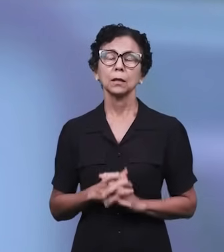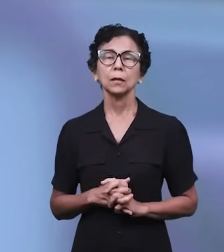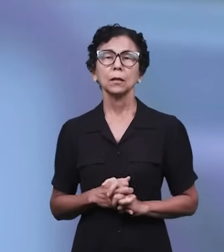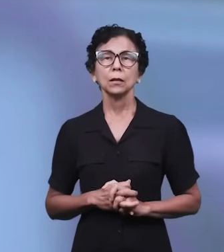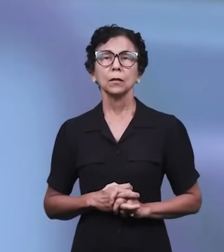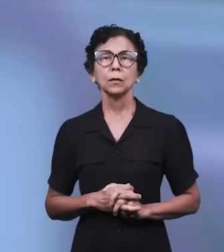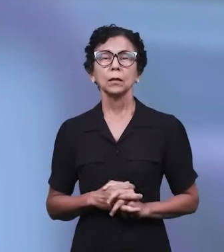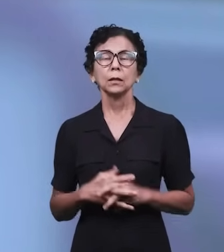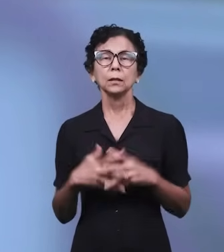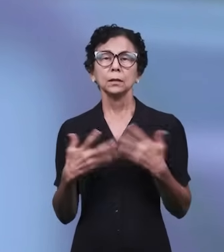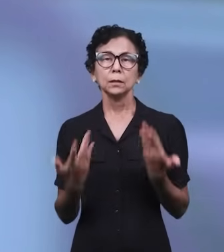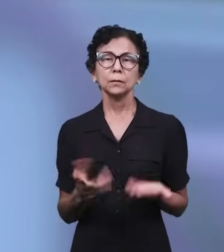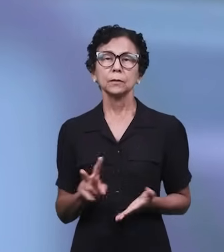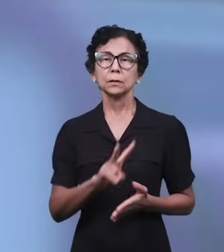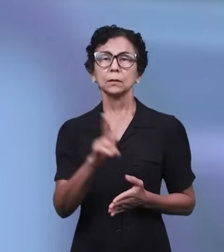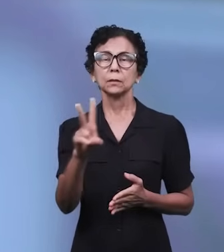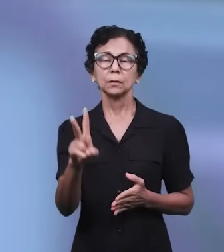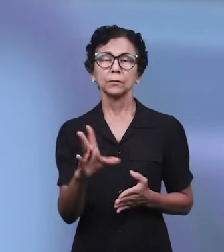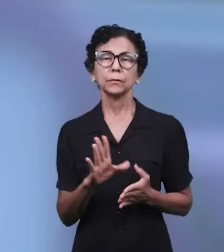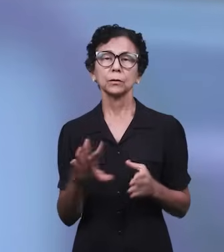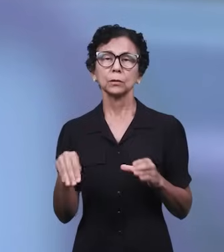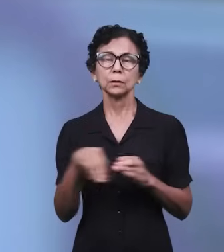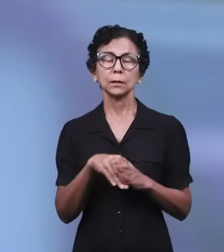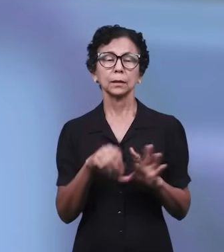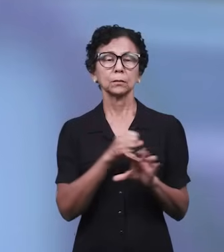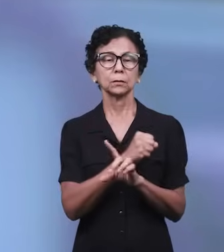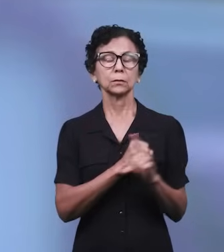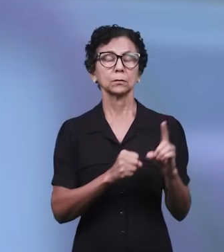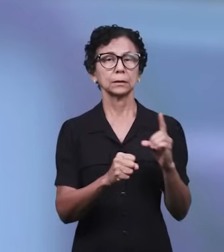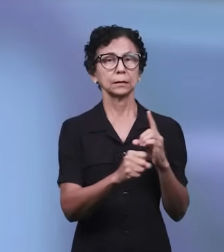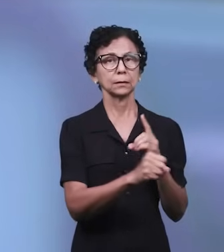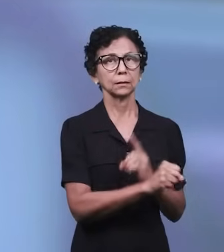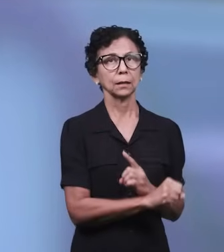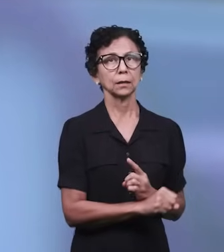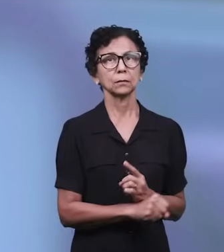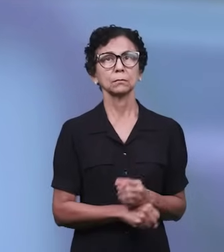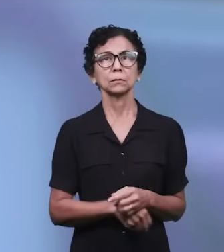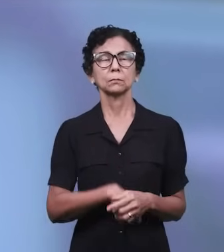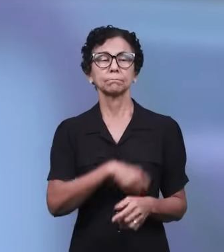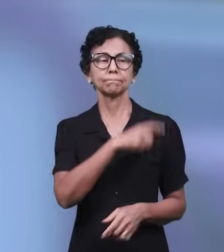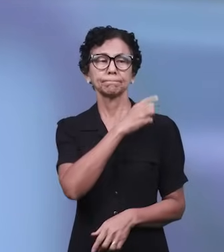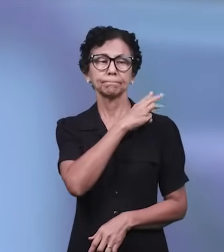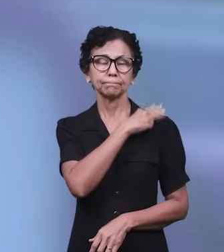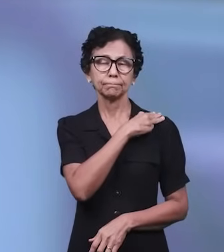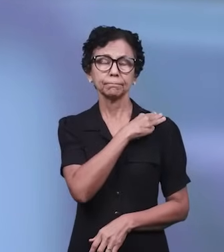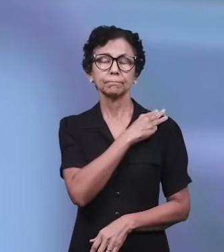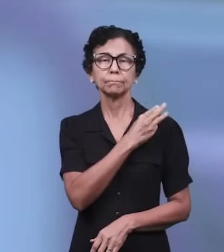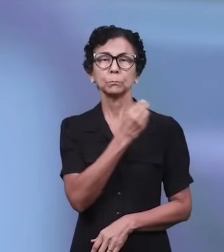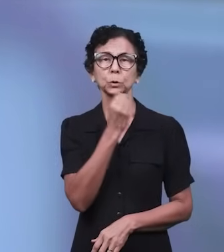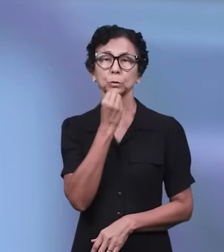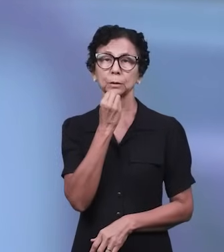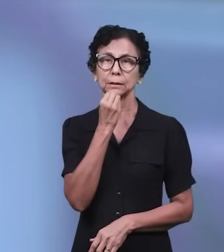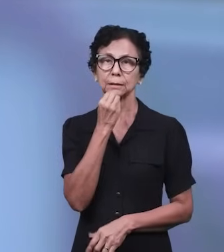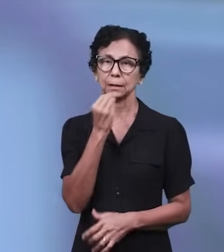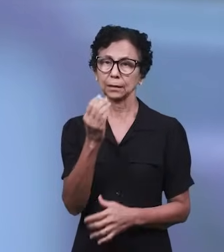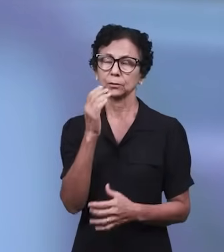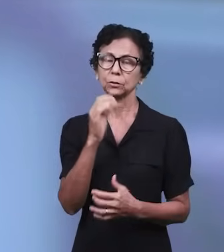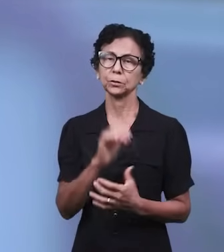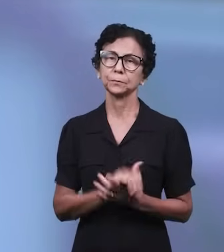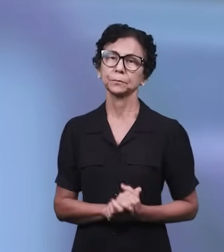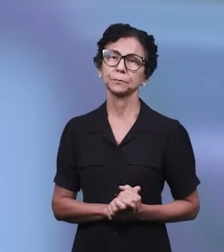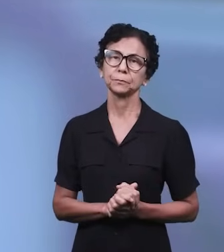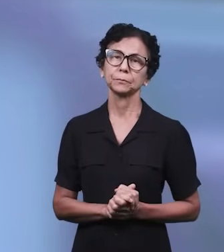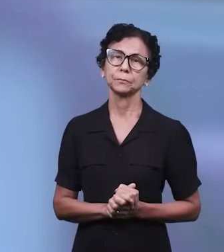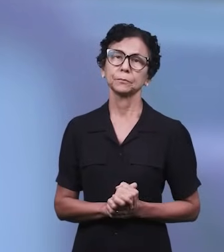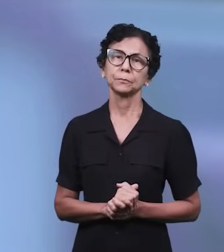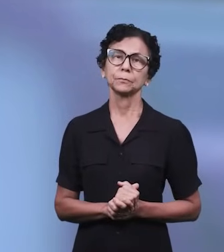sociedade. E nesse contexto escolar, o ensino médio talvez seja uma das oportunidades de intervirmos diretamente na formação